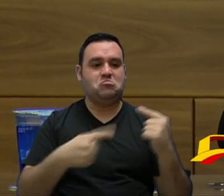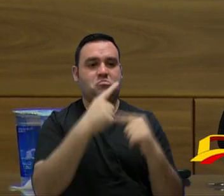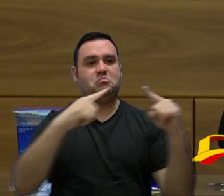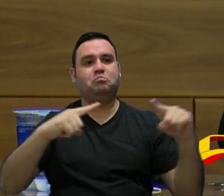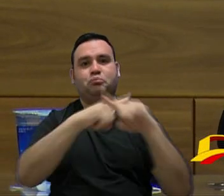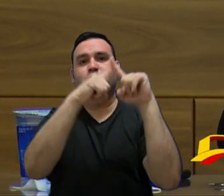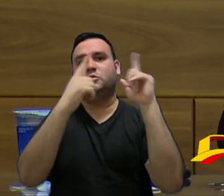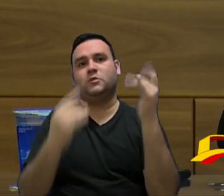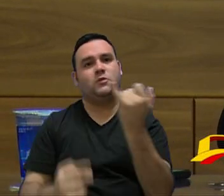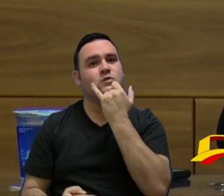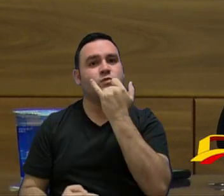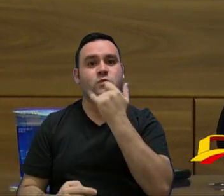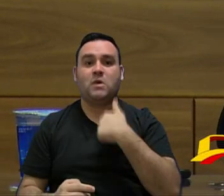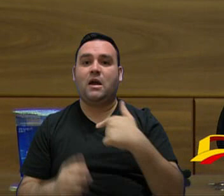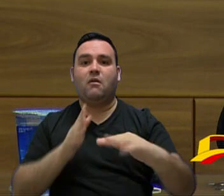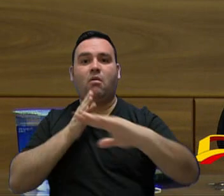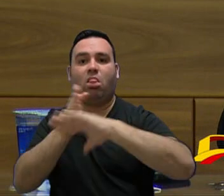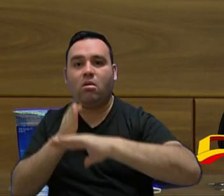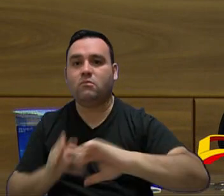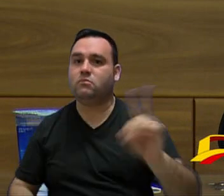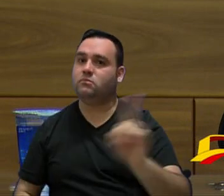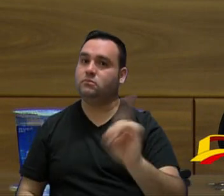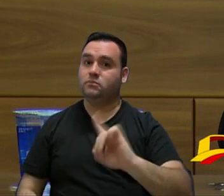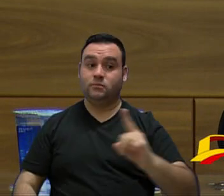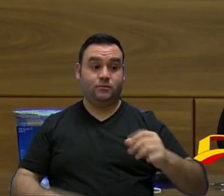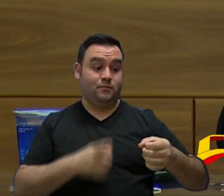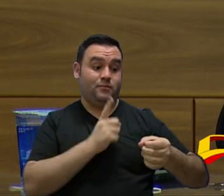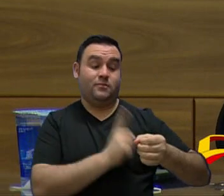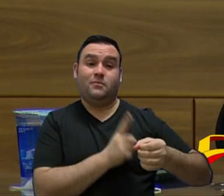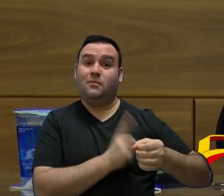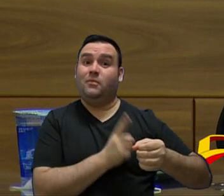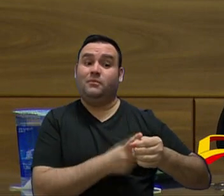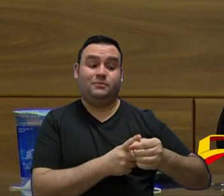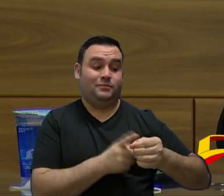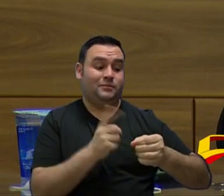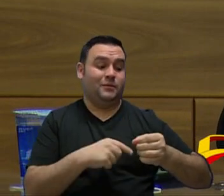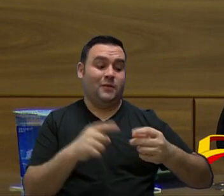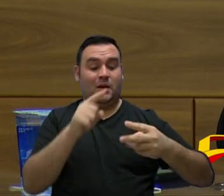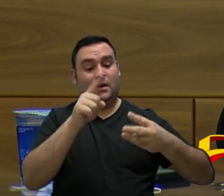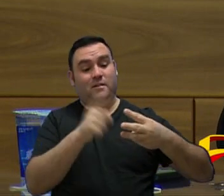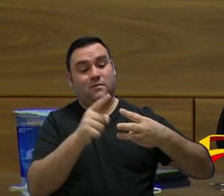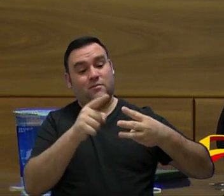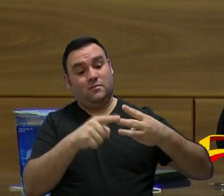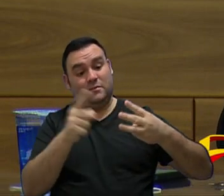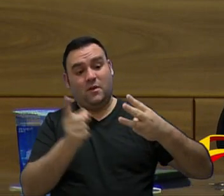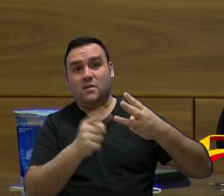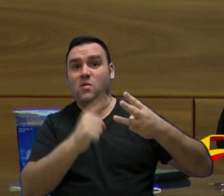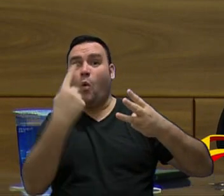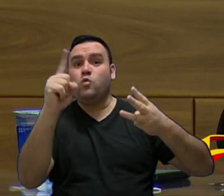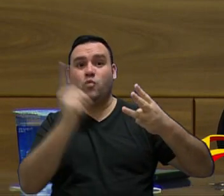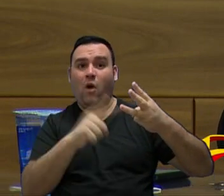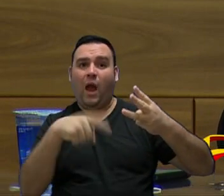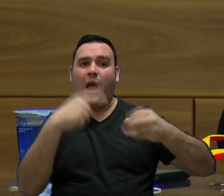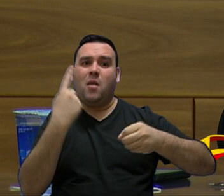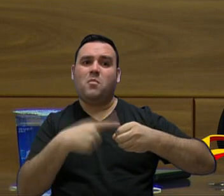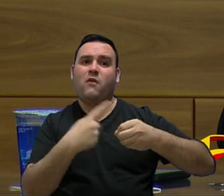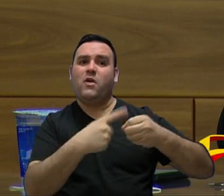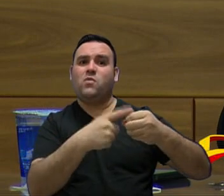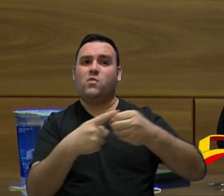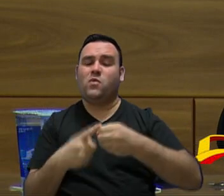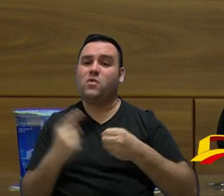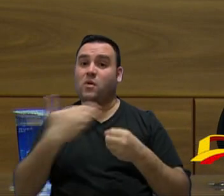divergência me desculpe eu não posso entrar nisso município é a terceira etapa de tudo isso tá